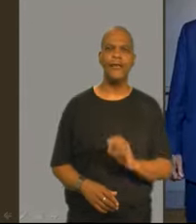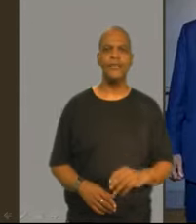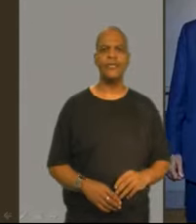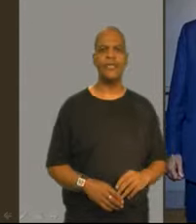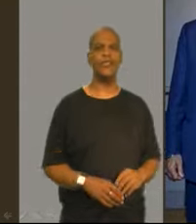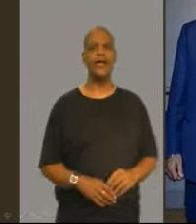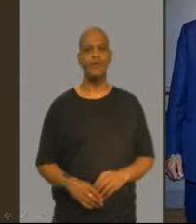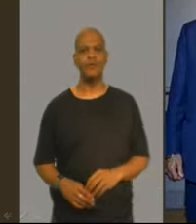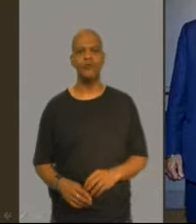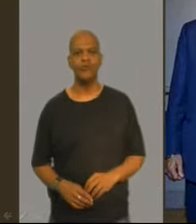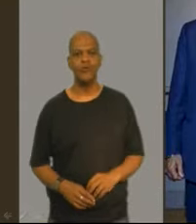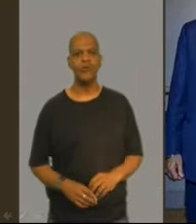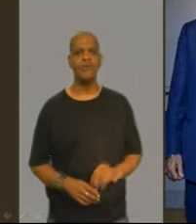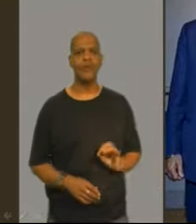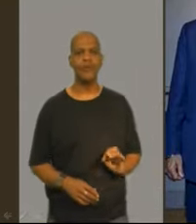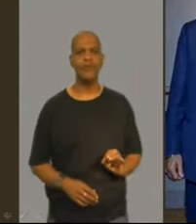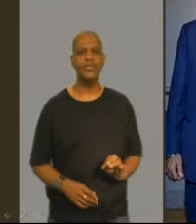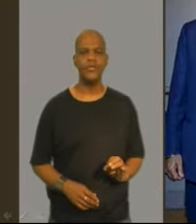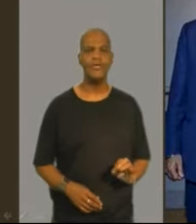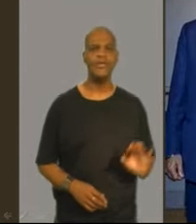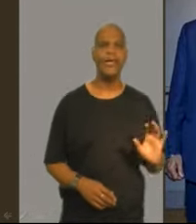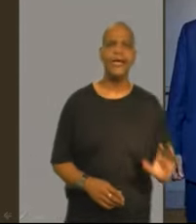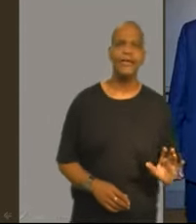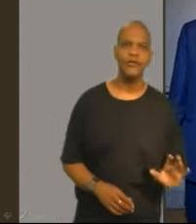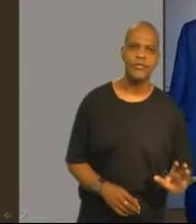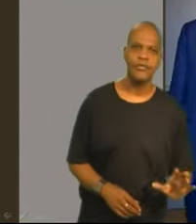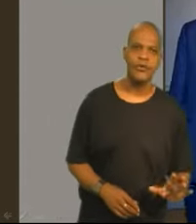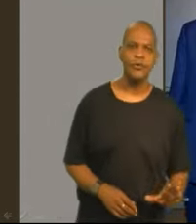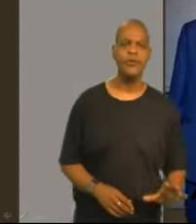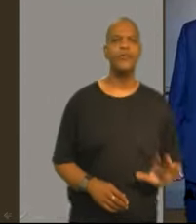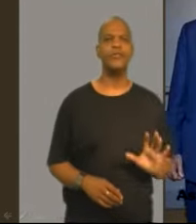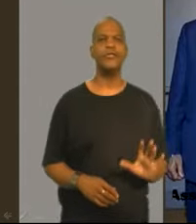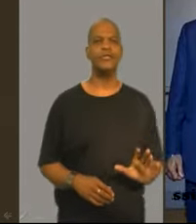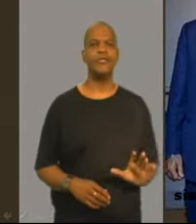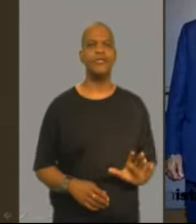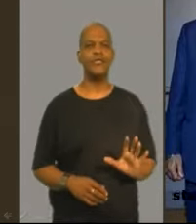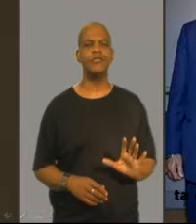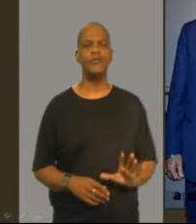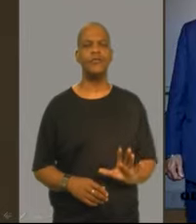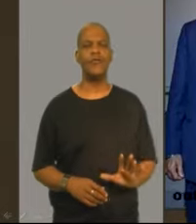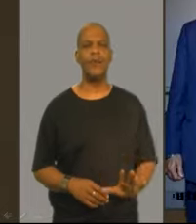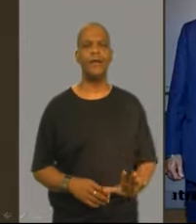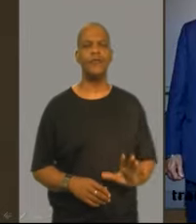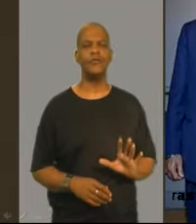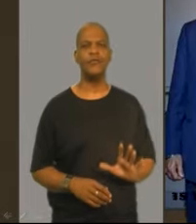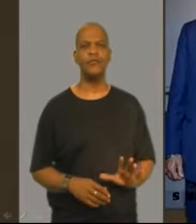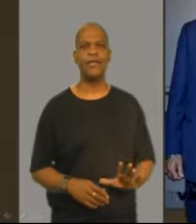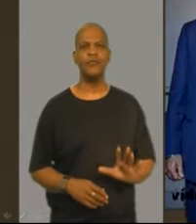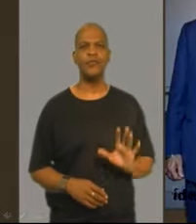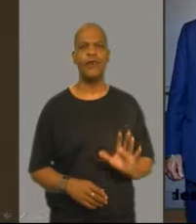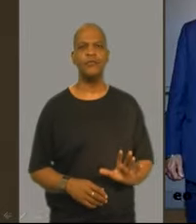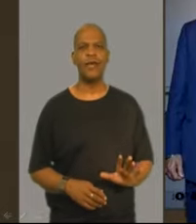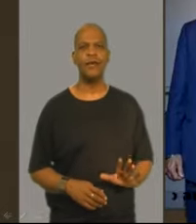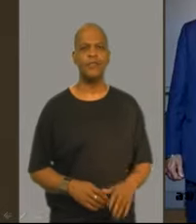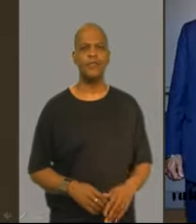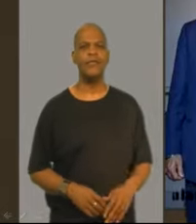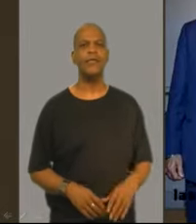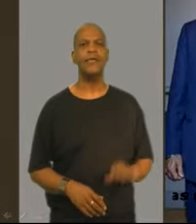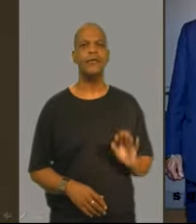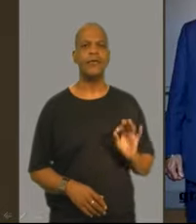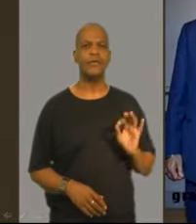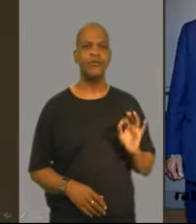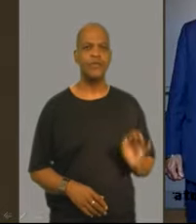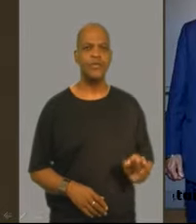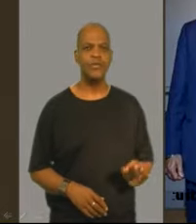China e tenho o presidente da África do Sul. Vamos repetir? Quem é que é o G5? O G5 são formados pelos presidentes de quais